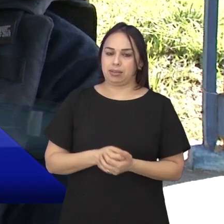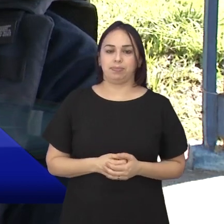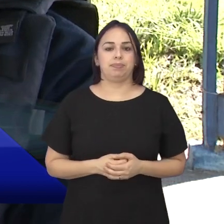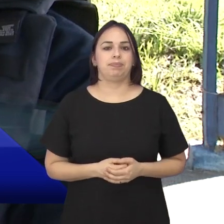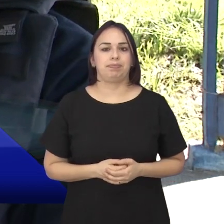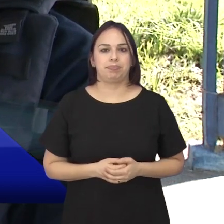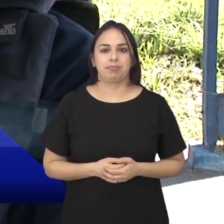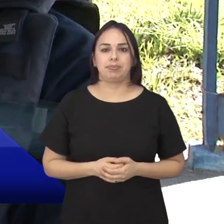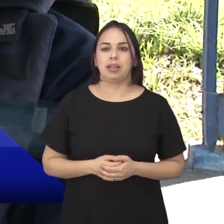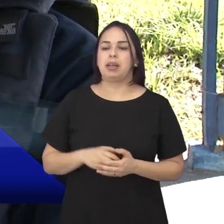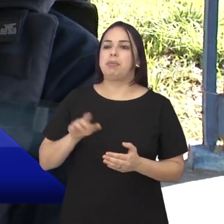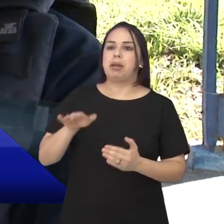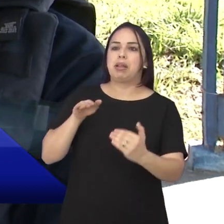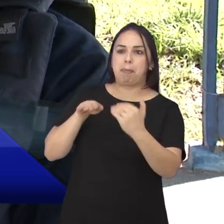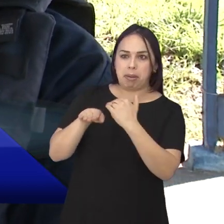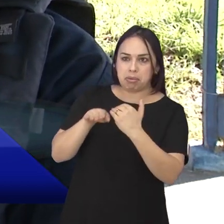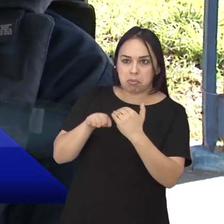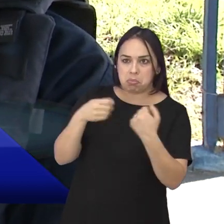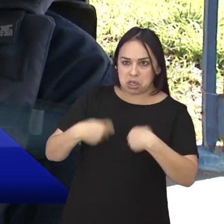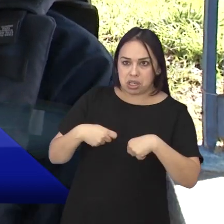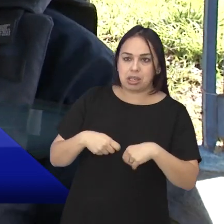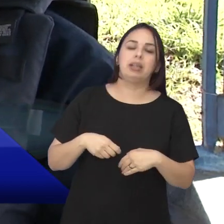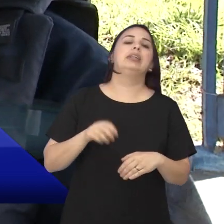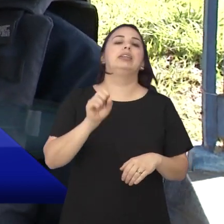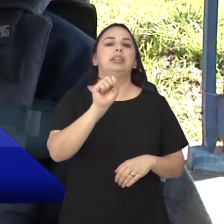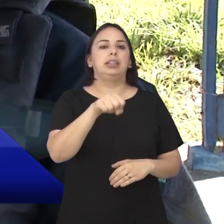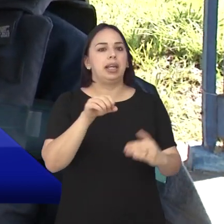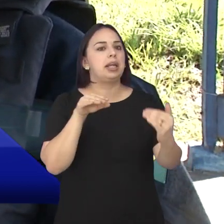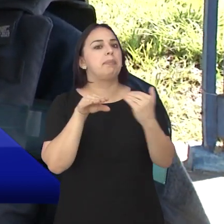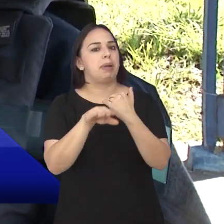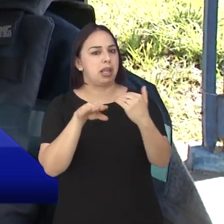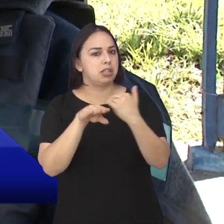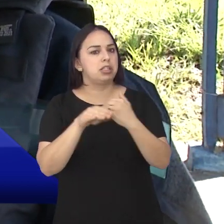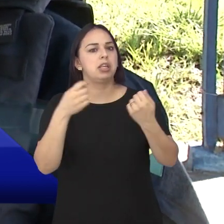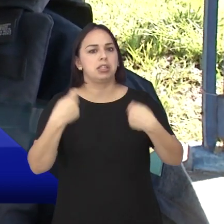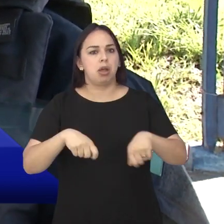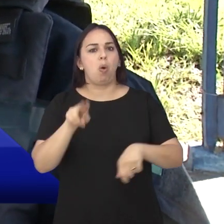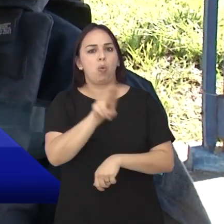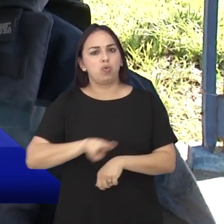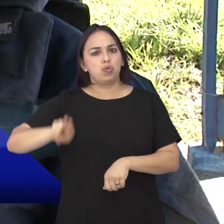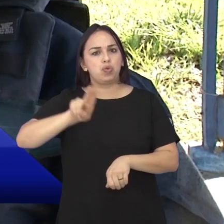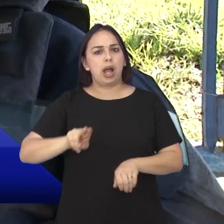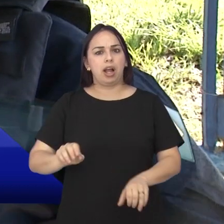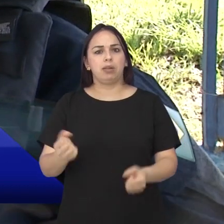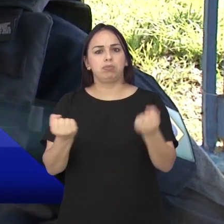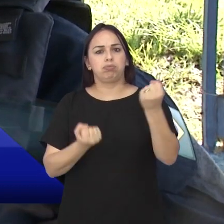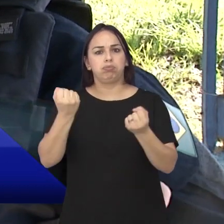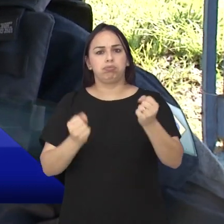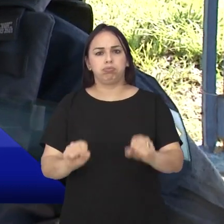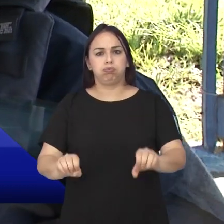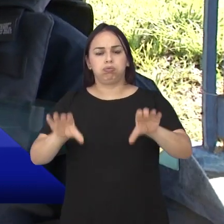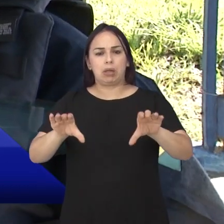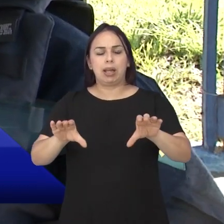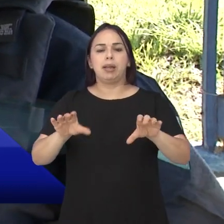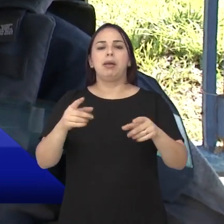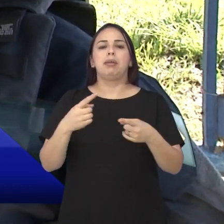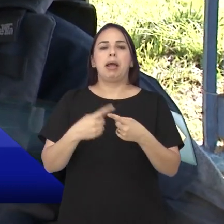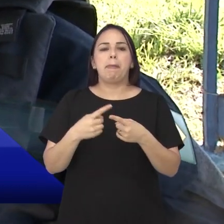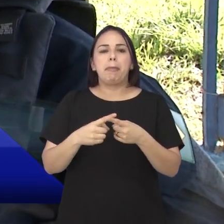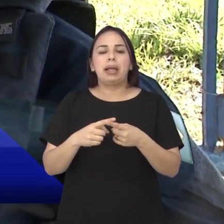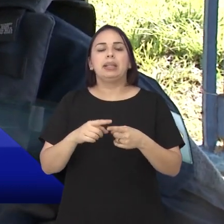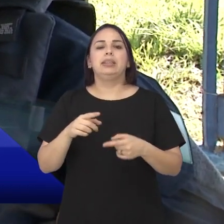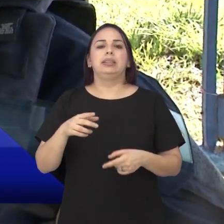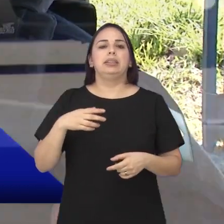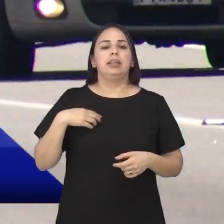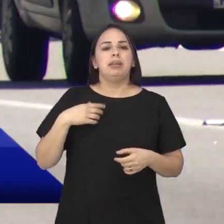veículos. Mesmo nas pistas duplas? Exatamente, que ele tem que ser visto, né? Então, para ele ser visto, como a claridade,